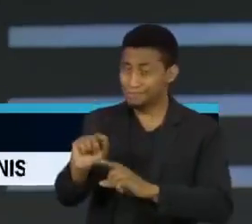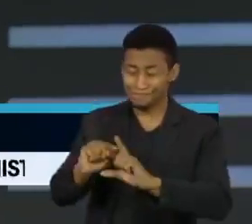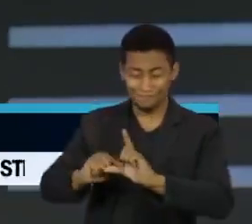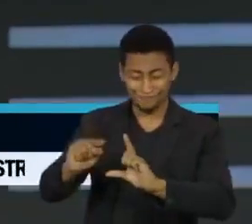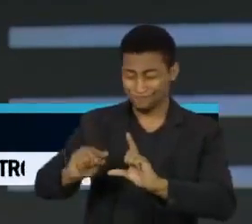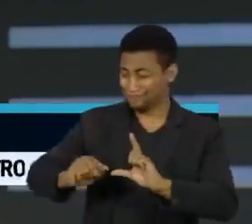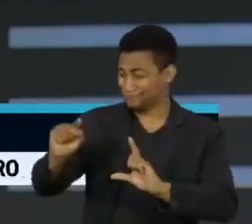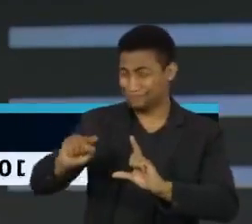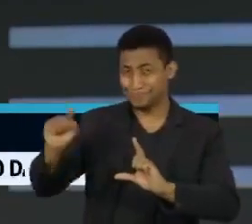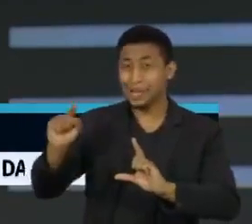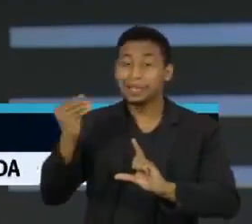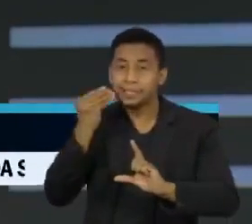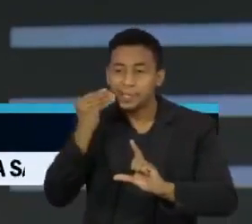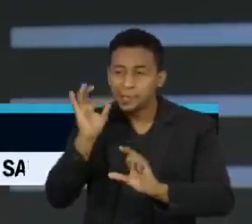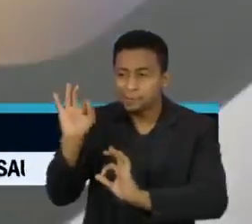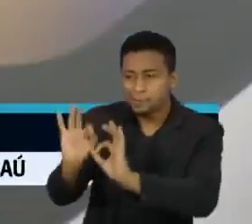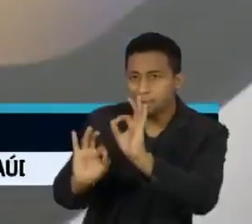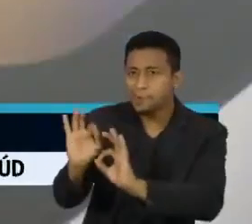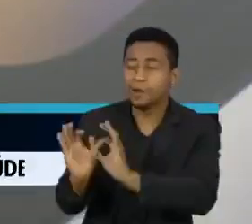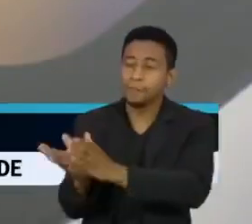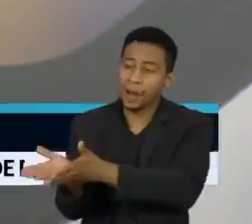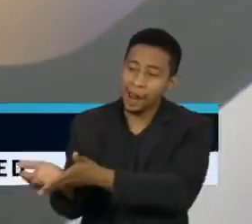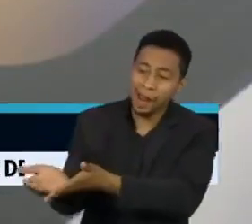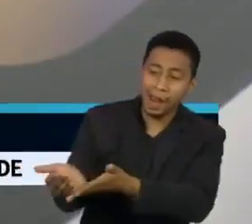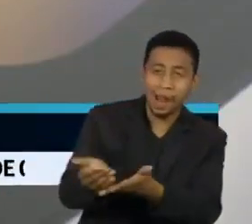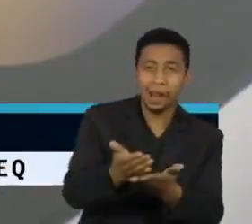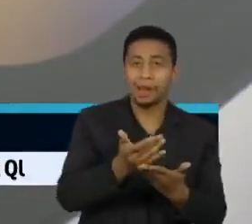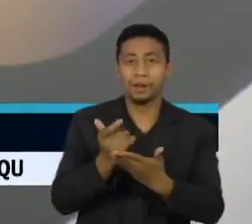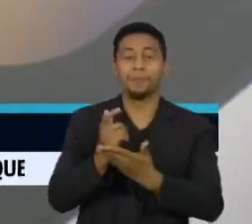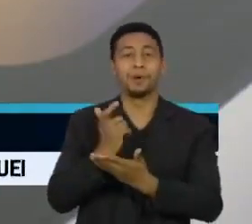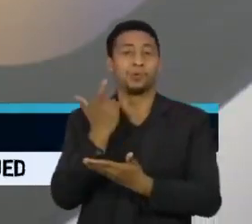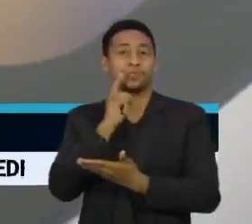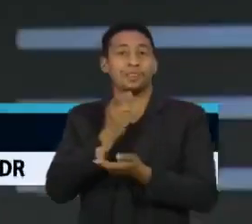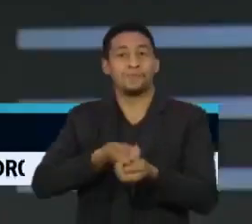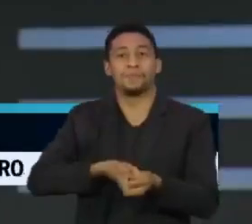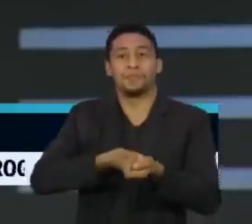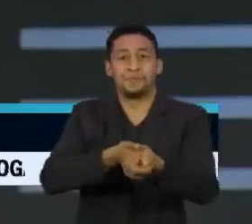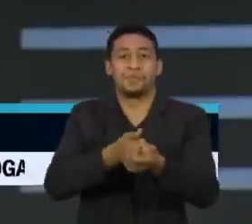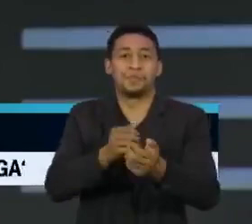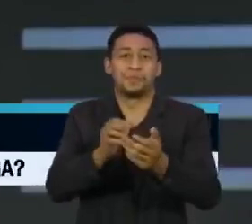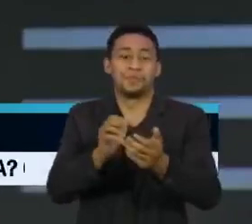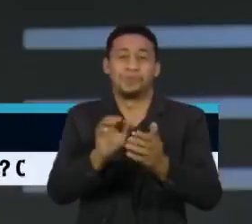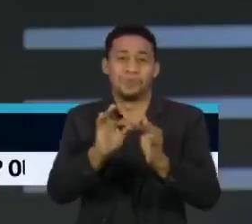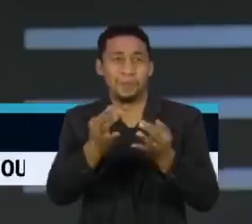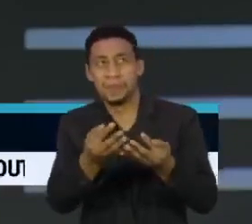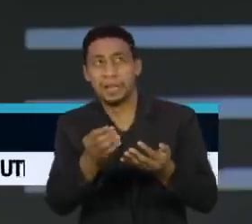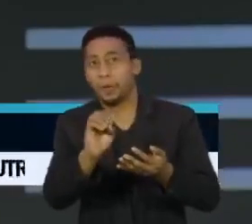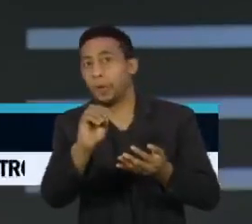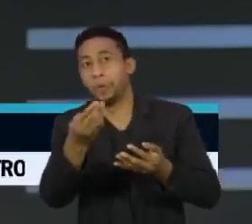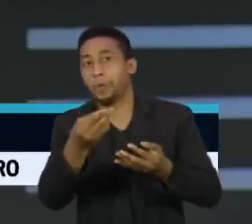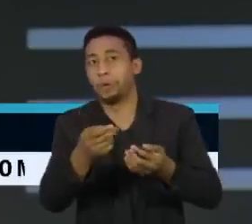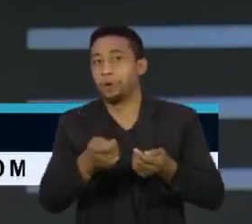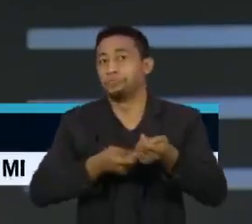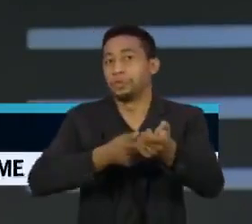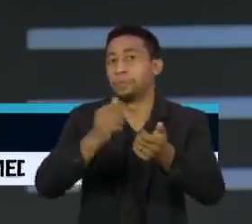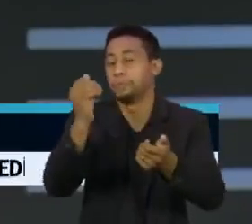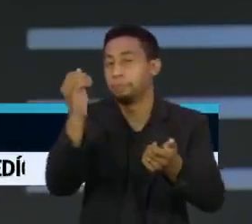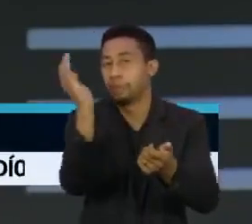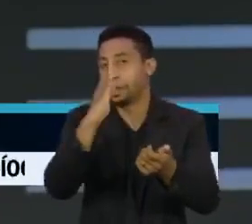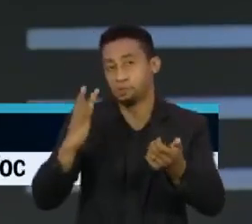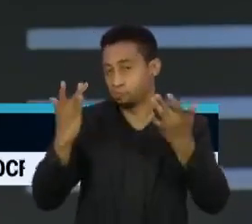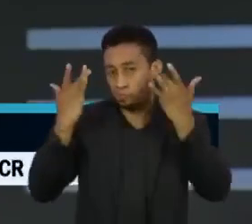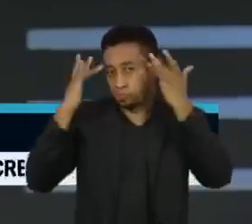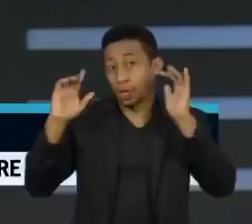arrecadar um pouco mais de recursos para conseguir bancar esse Bolsa Família, Bolsa Auxílio Brasil, que seja o nome que eles vão